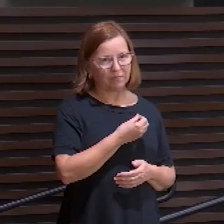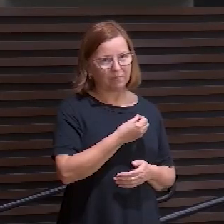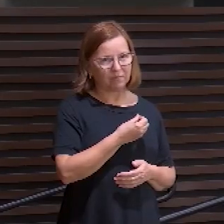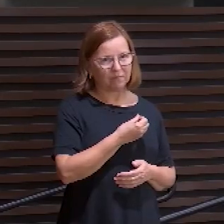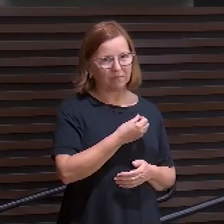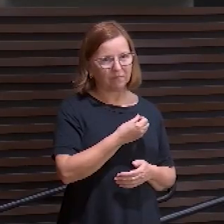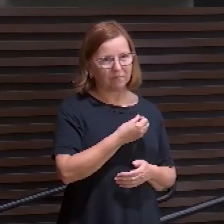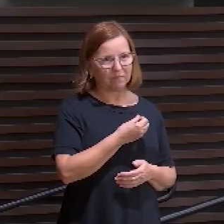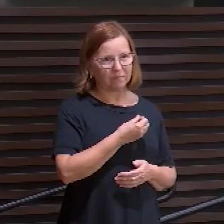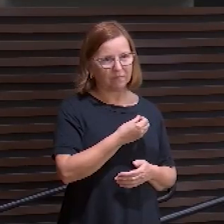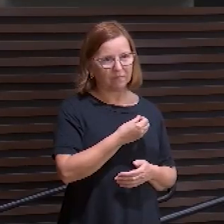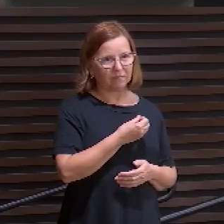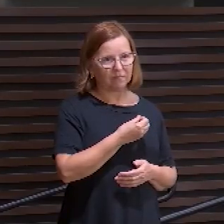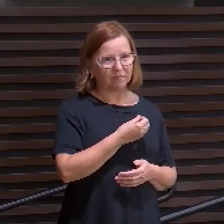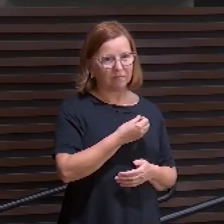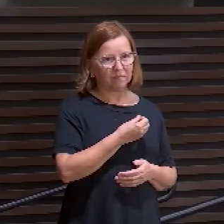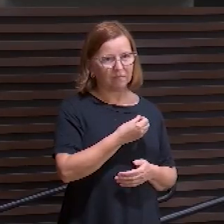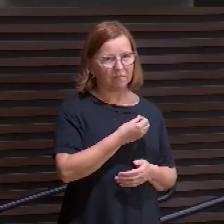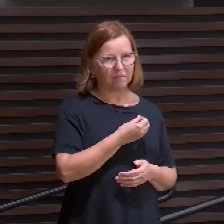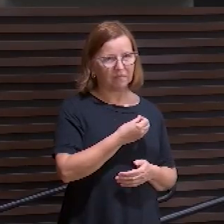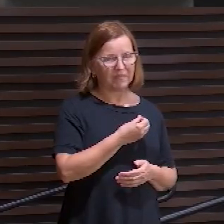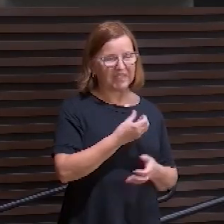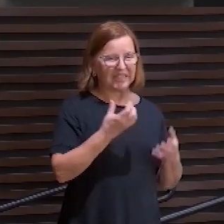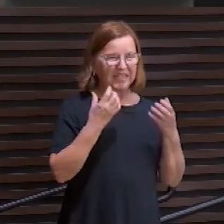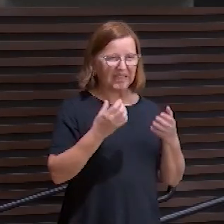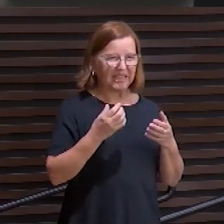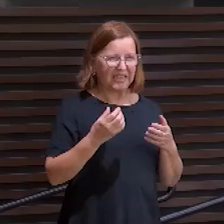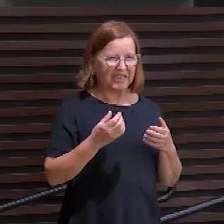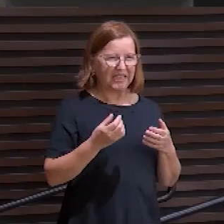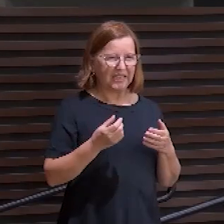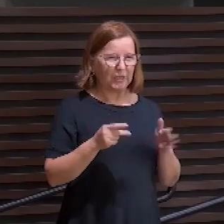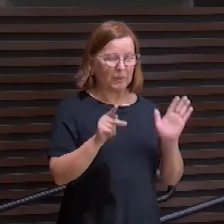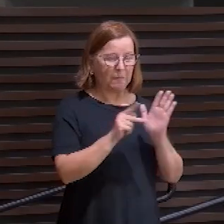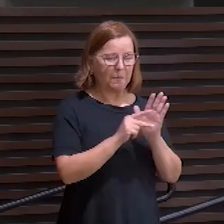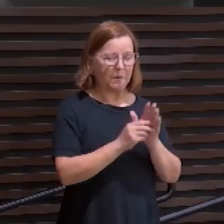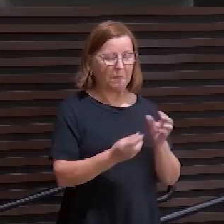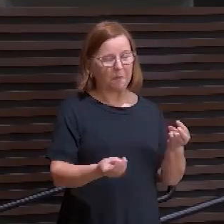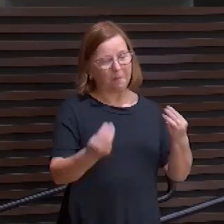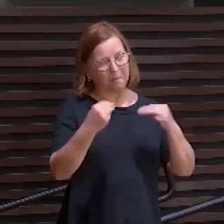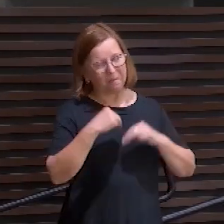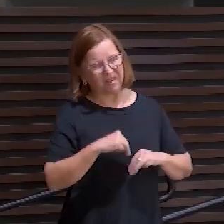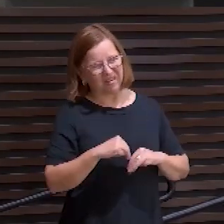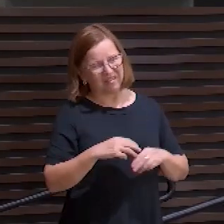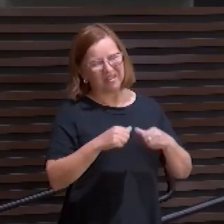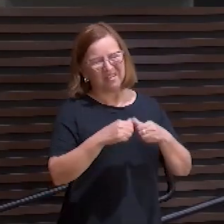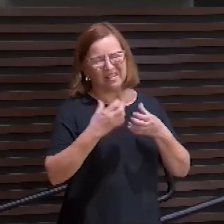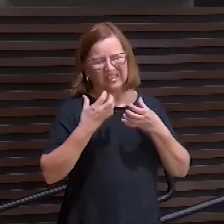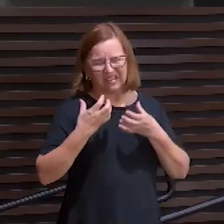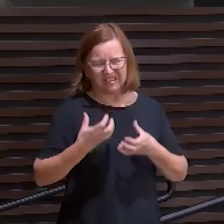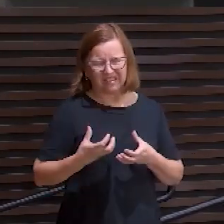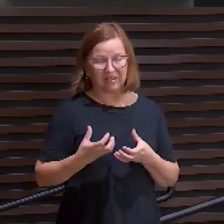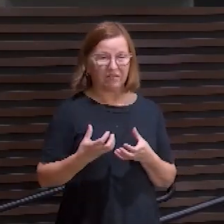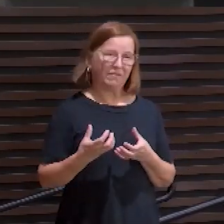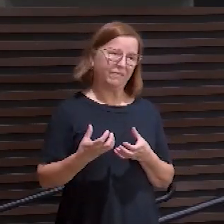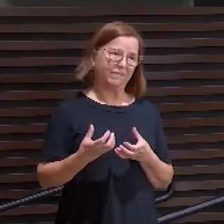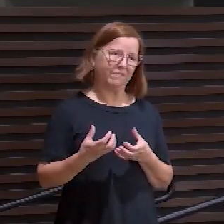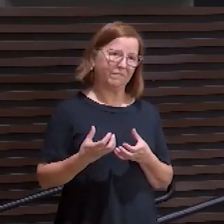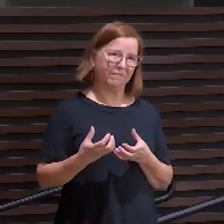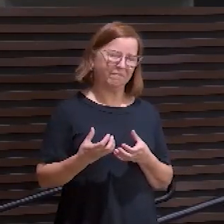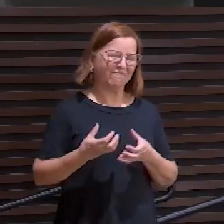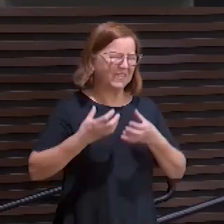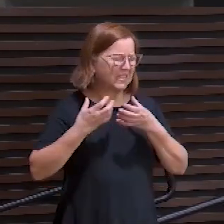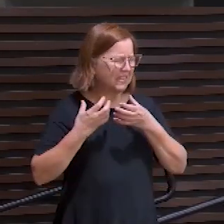tentando tirar mérito de nós, isso é muito cansativo. É muito